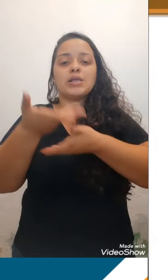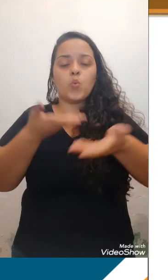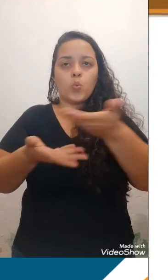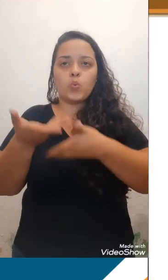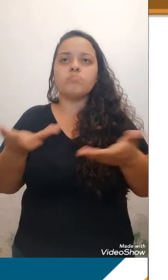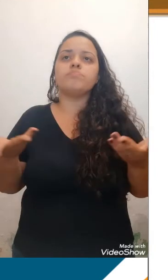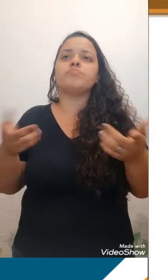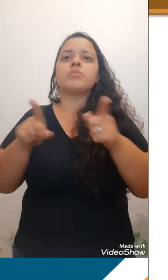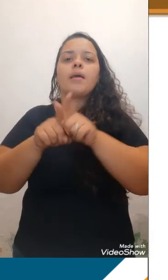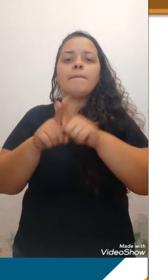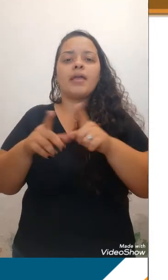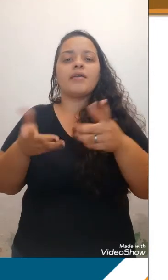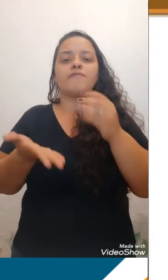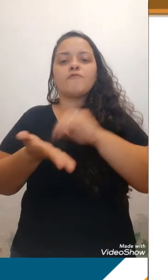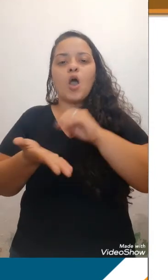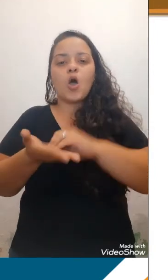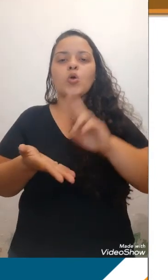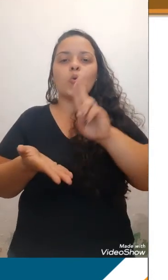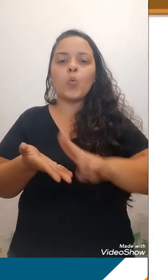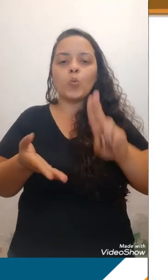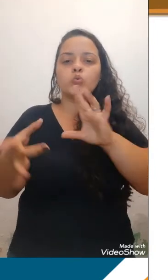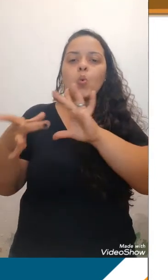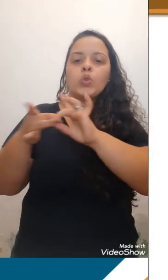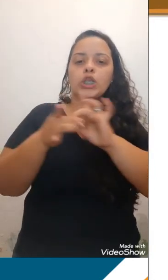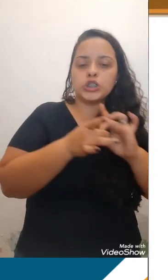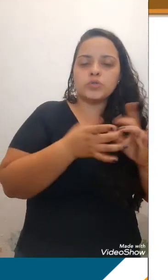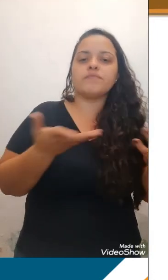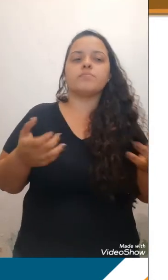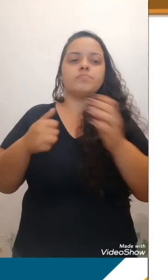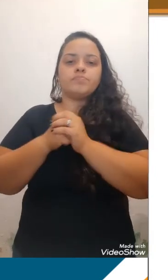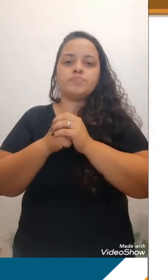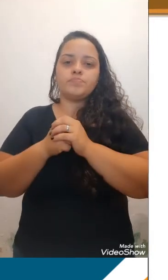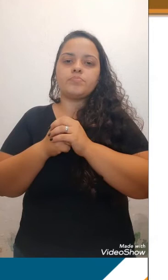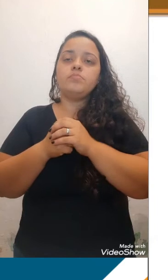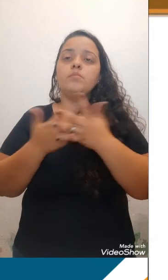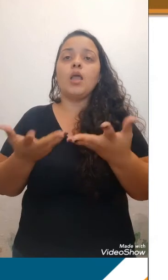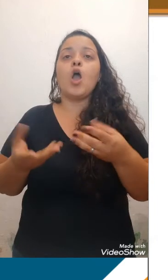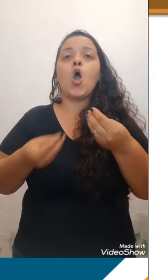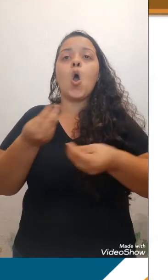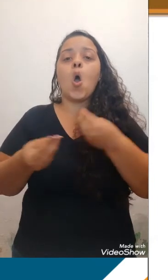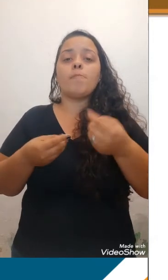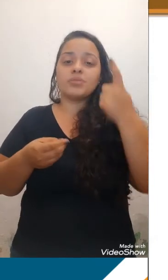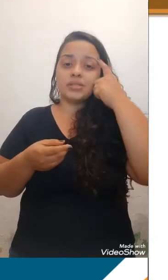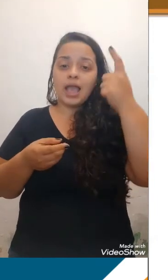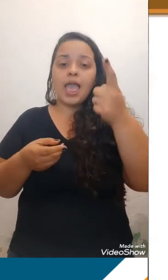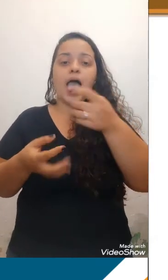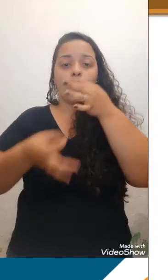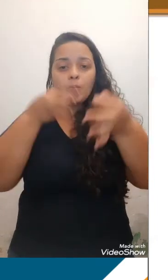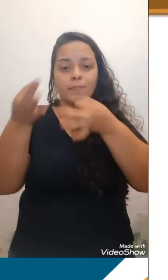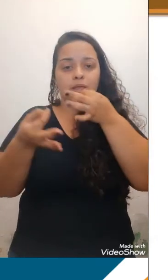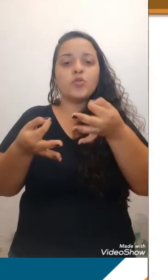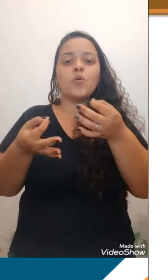relação seguinte. Também sentimos falta aí do uso de conectivos, né? E como essa ideia